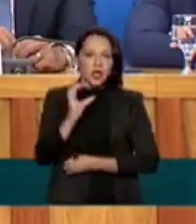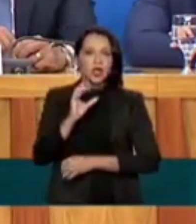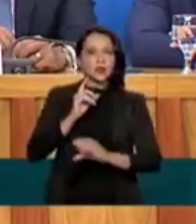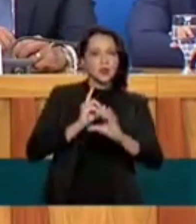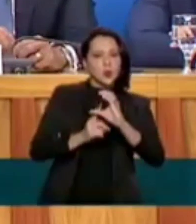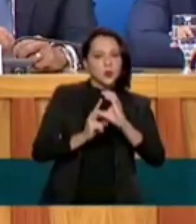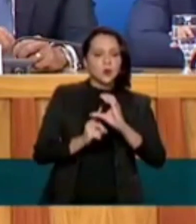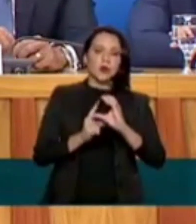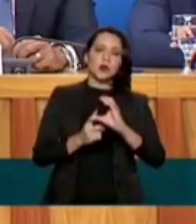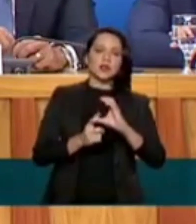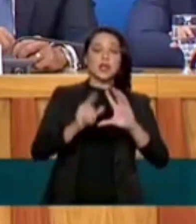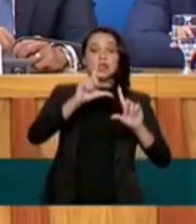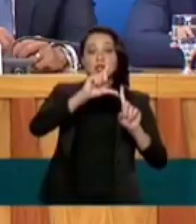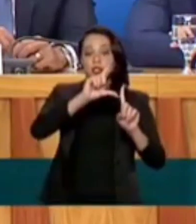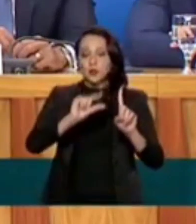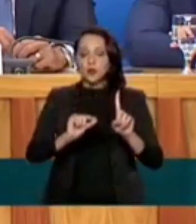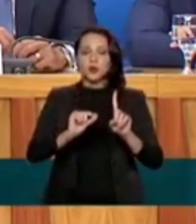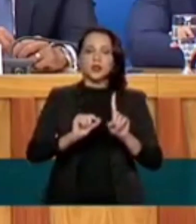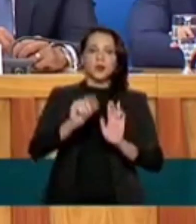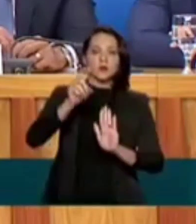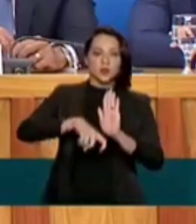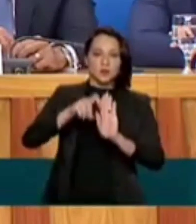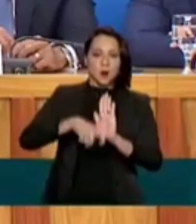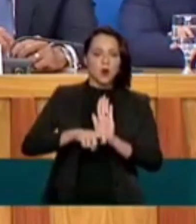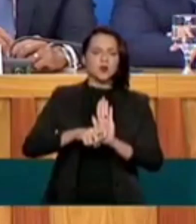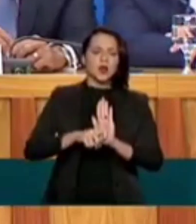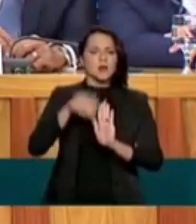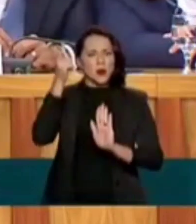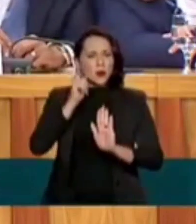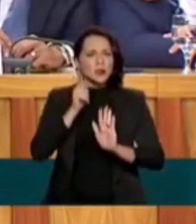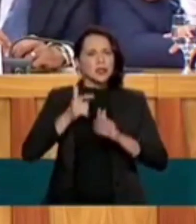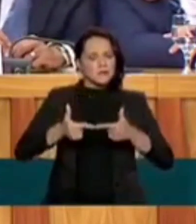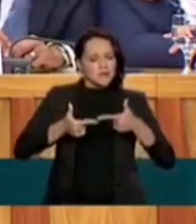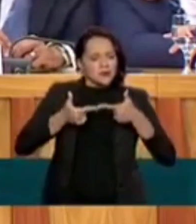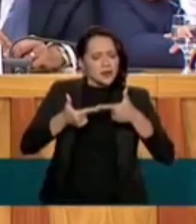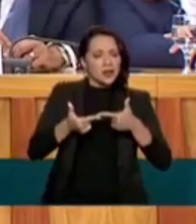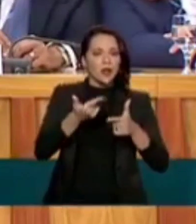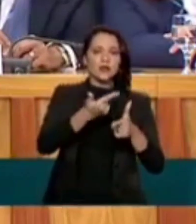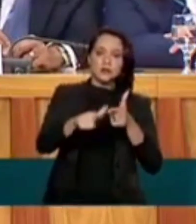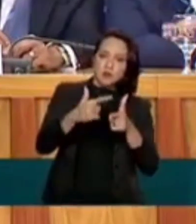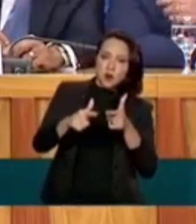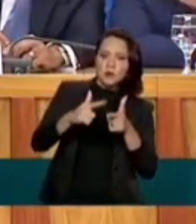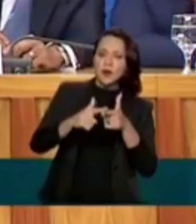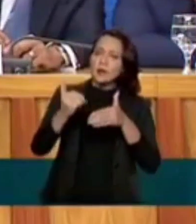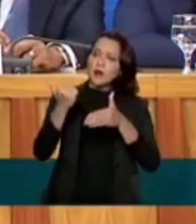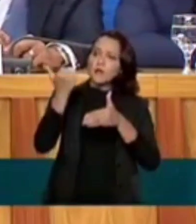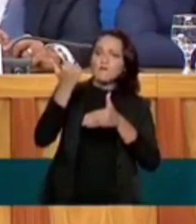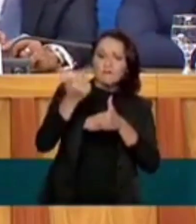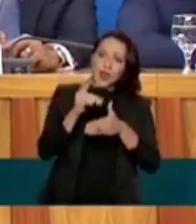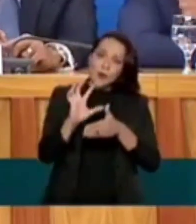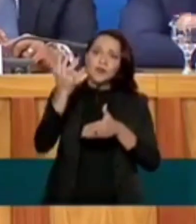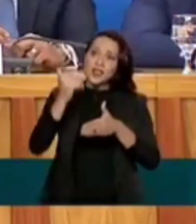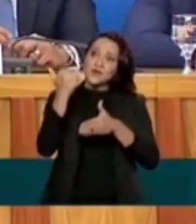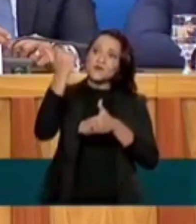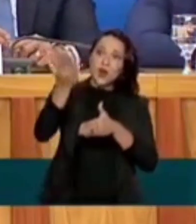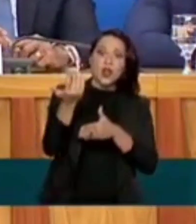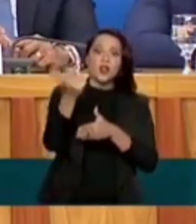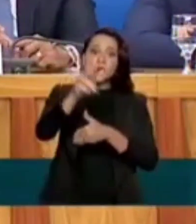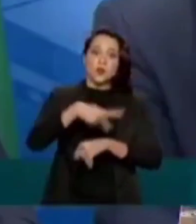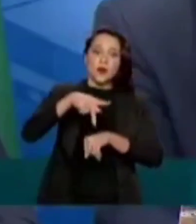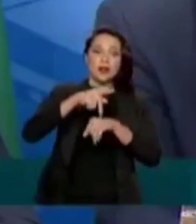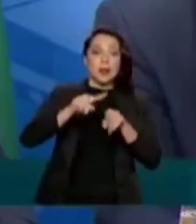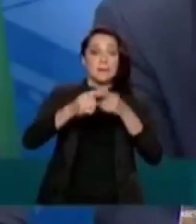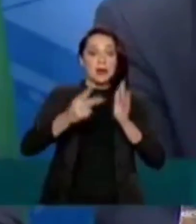então, essa diminuição de carga tributária para enfrentarmos esse problema fora do Brasil, que tem reflexo para